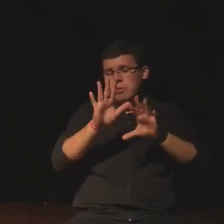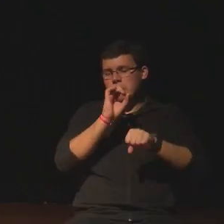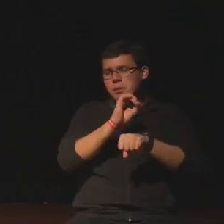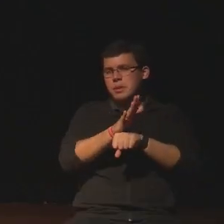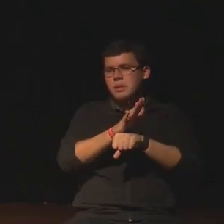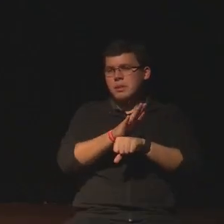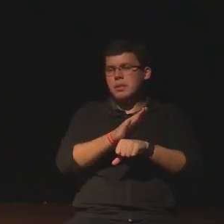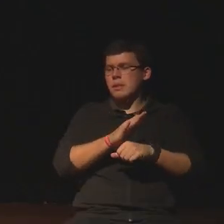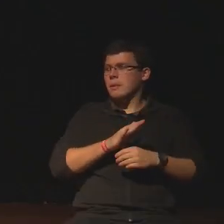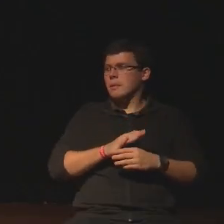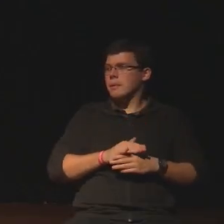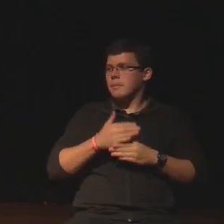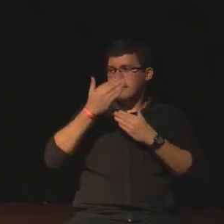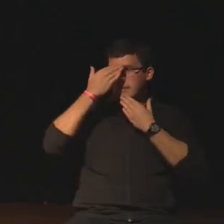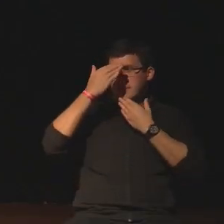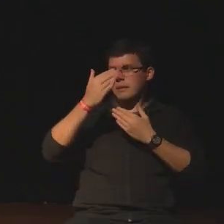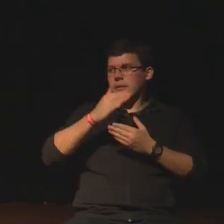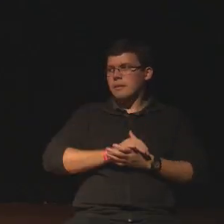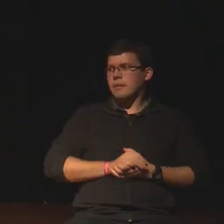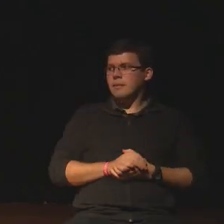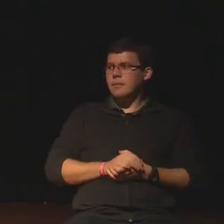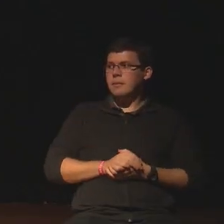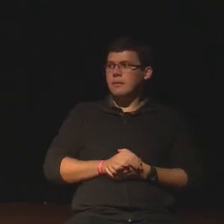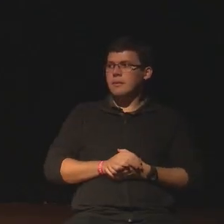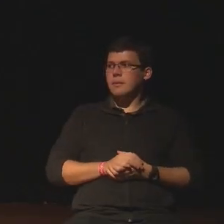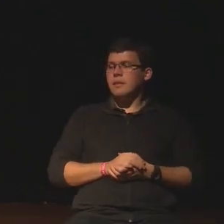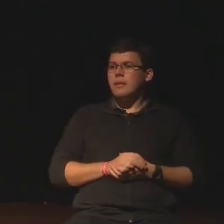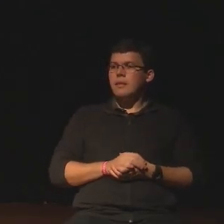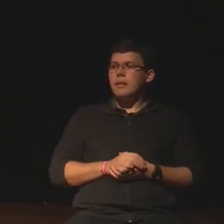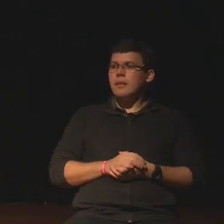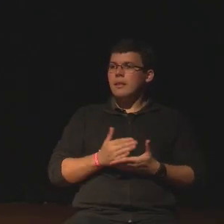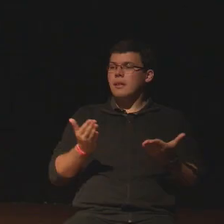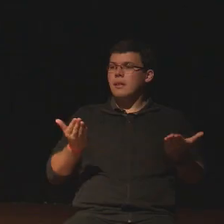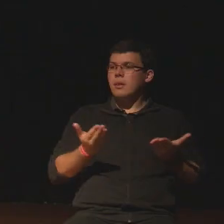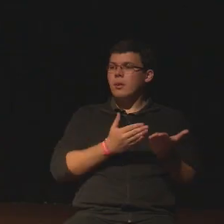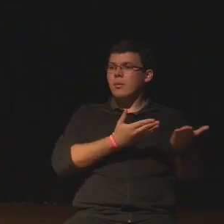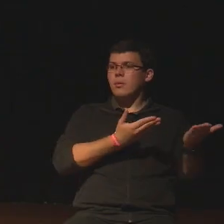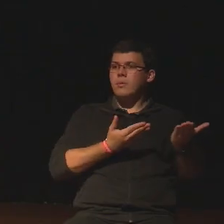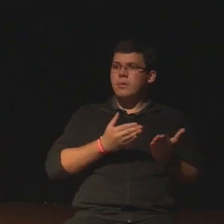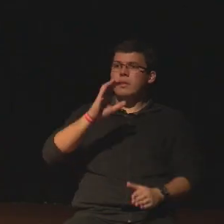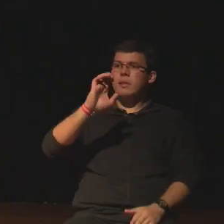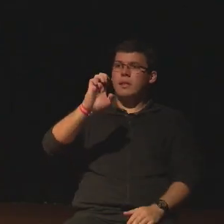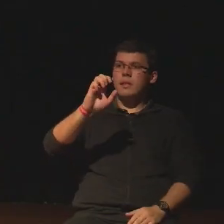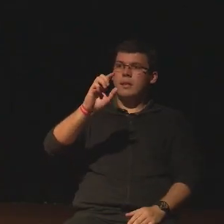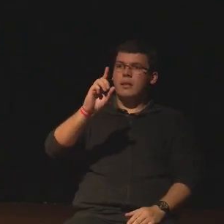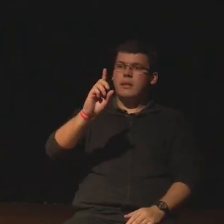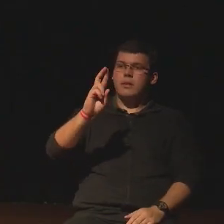bom? Obrigada. Obrigada. Eduardo Pires.